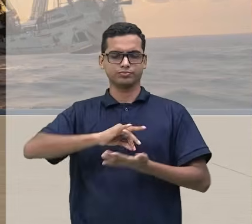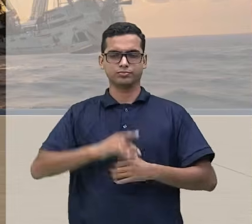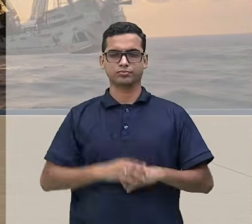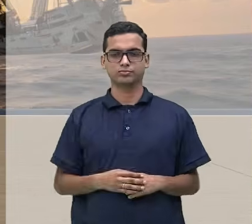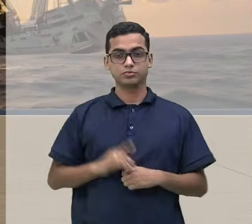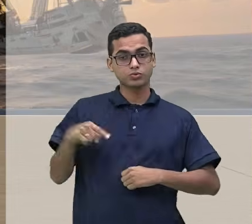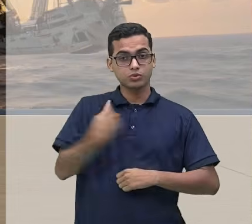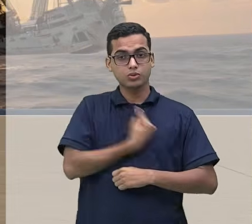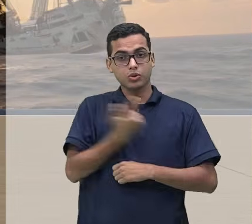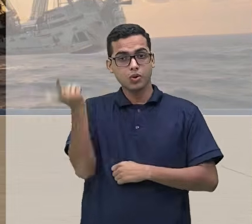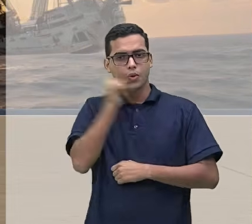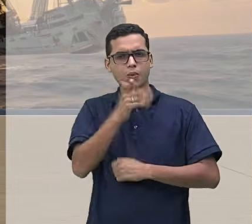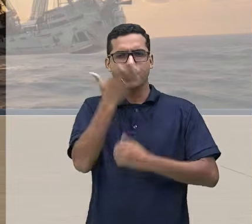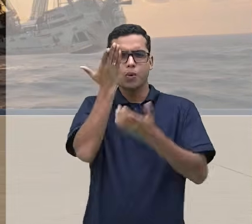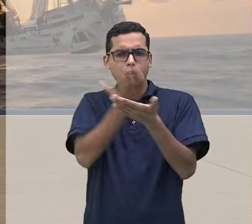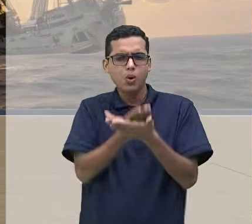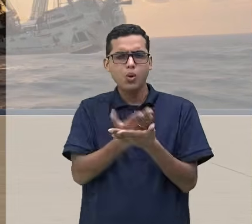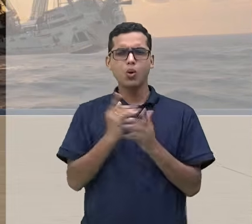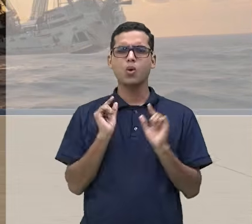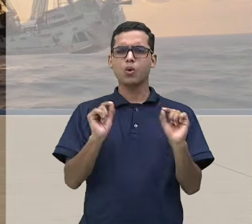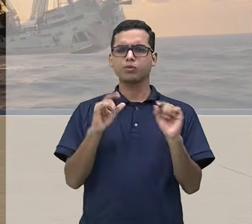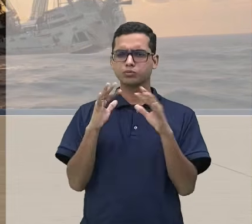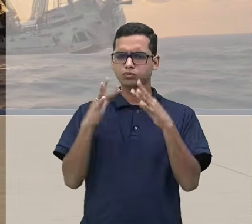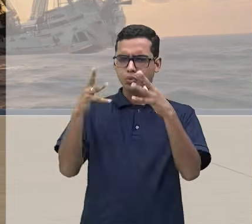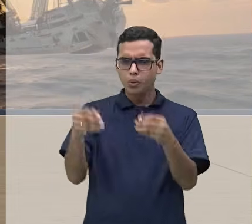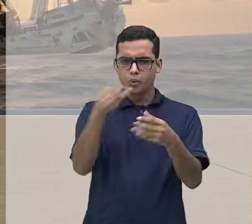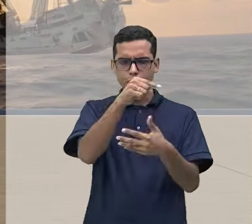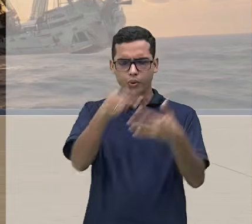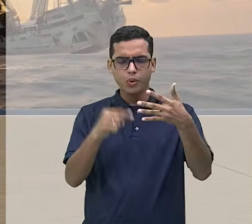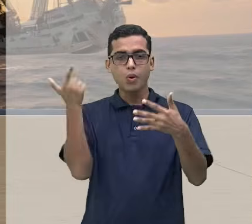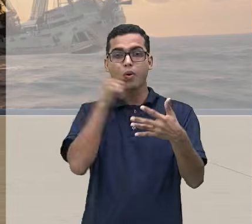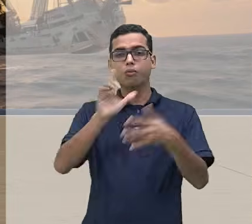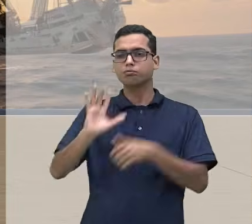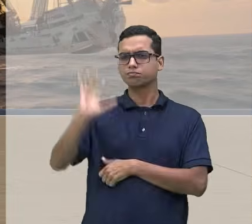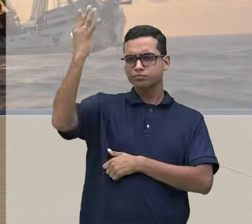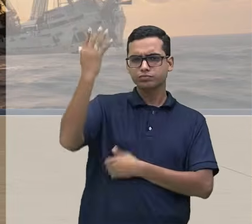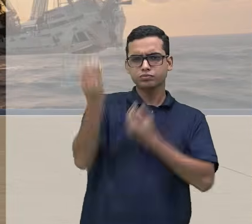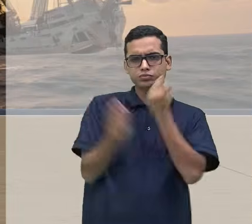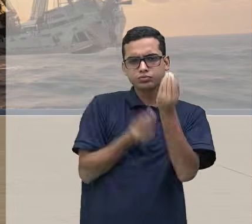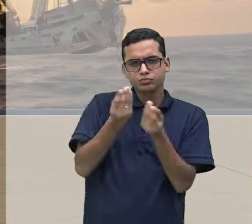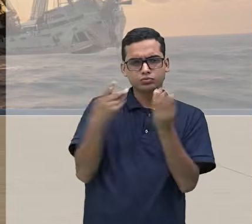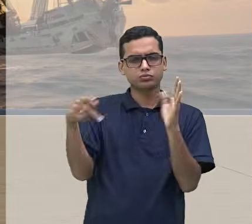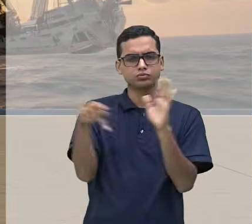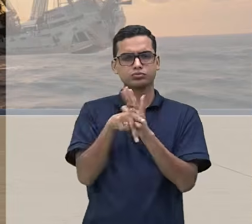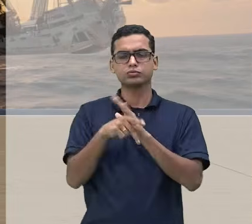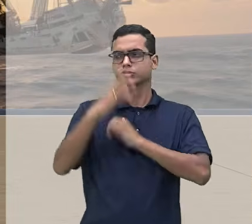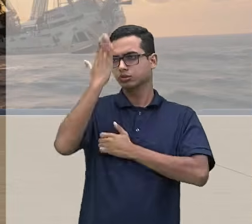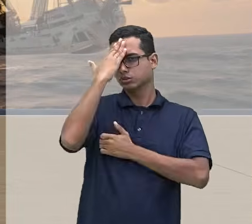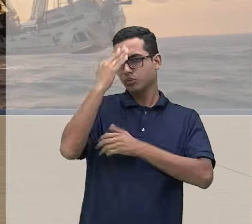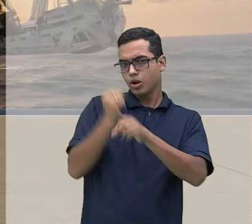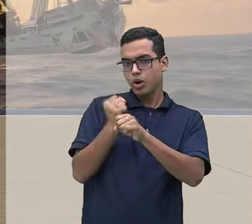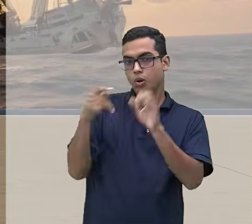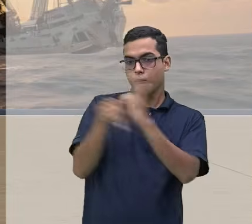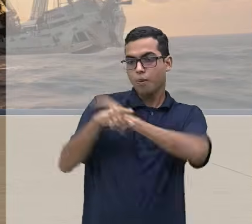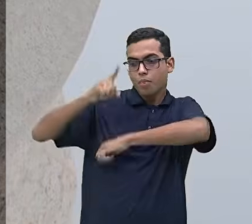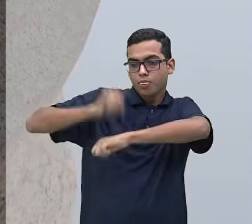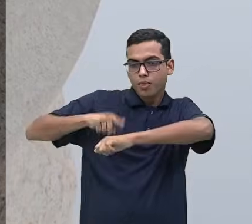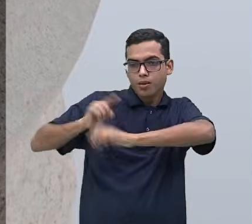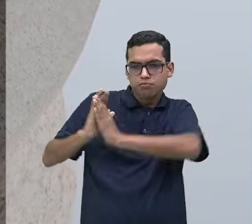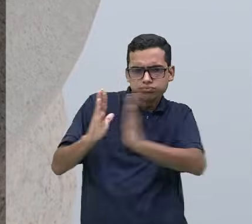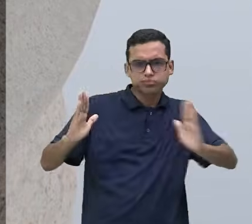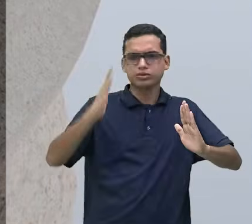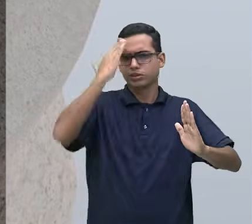vamos ver também, né, que tudo isso pode ocorrer através da medição do tempo, né? Então, olha só,